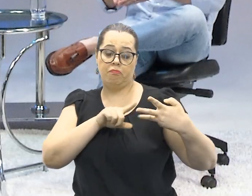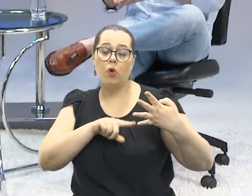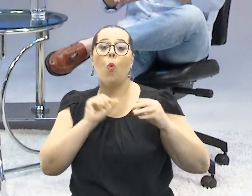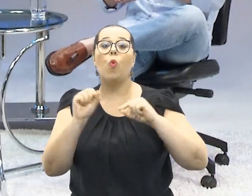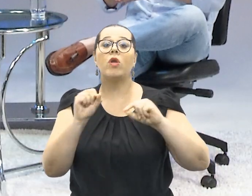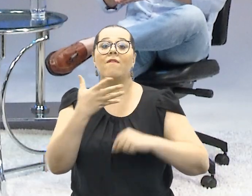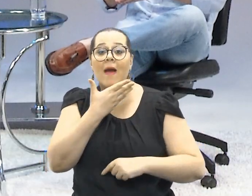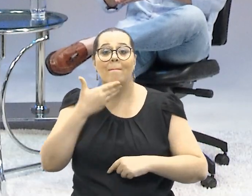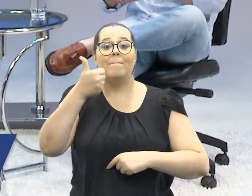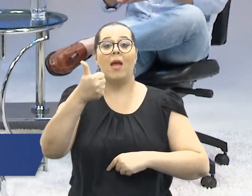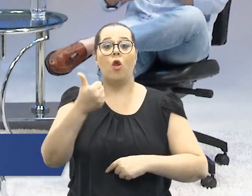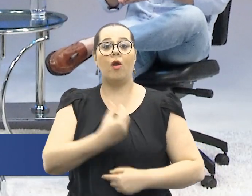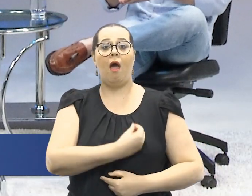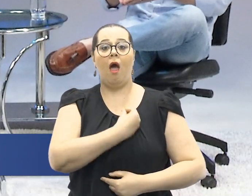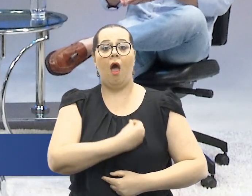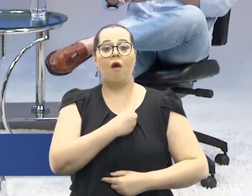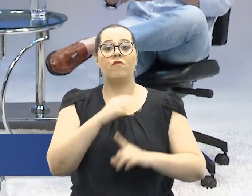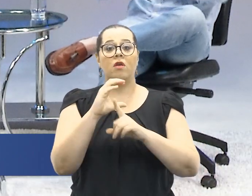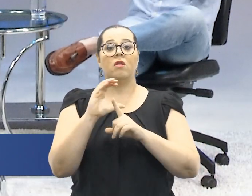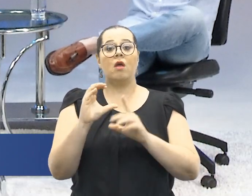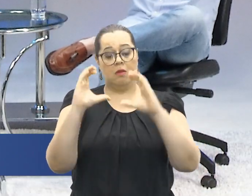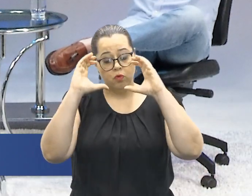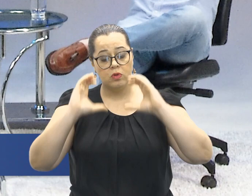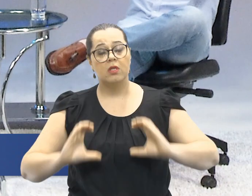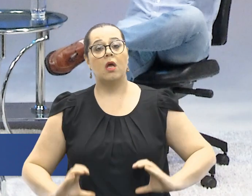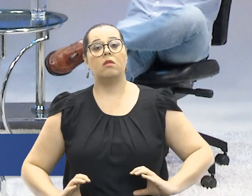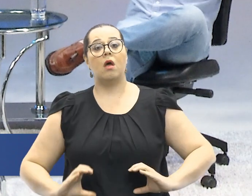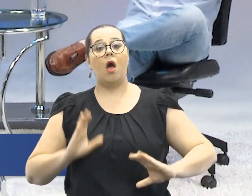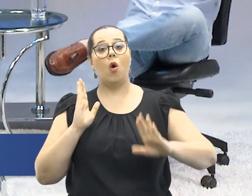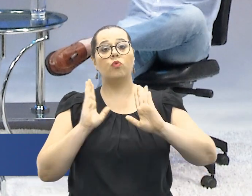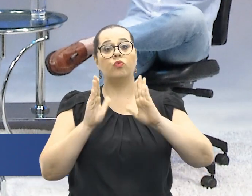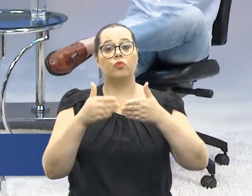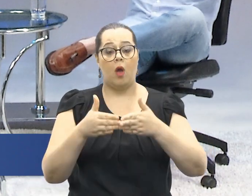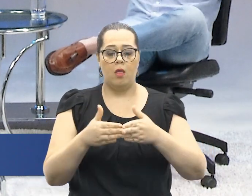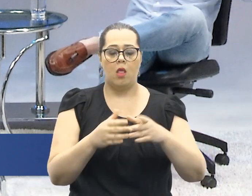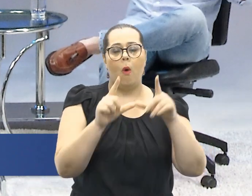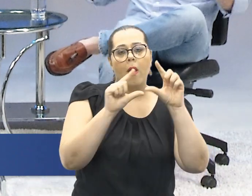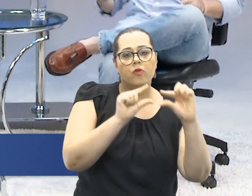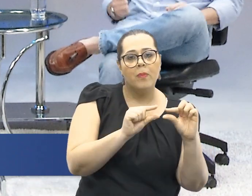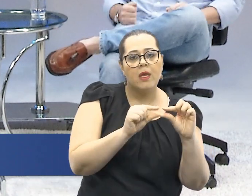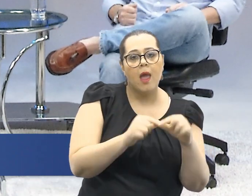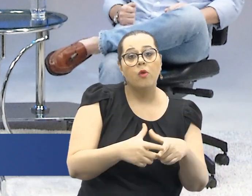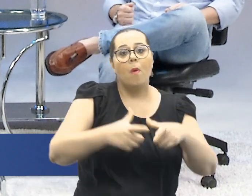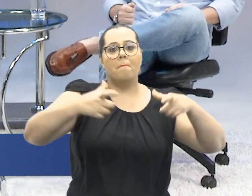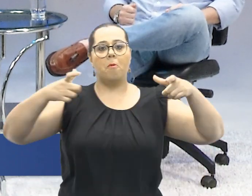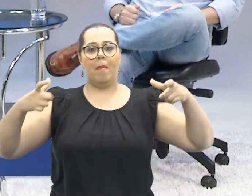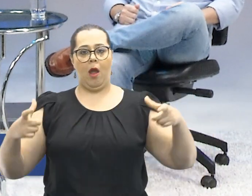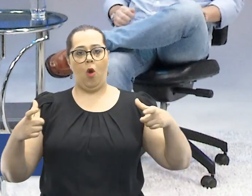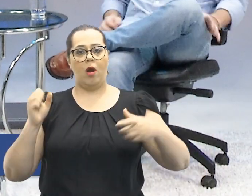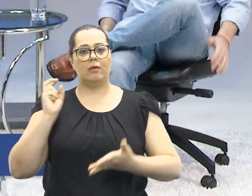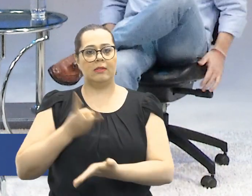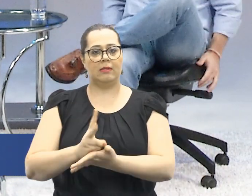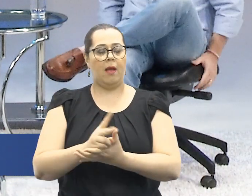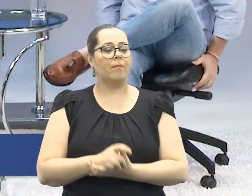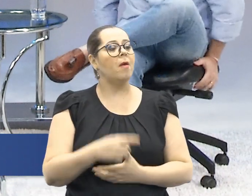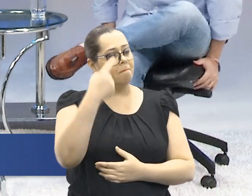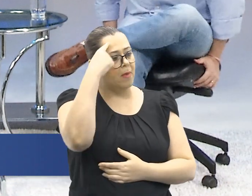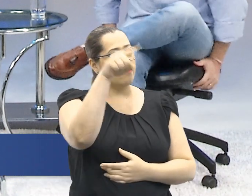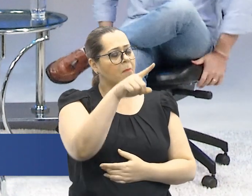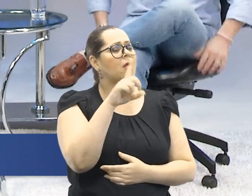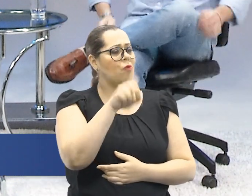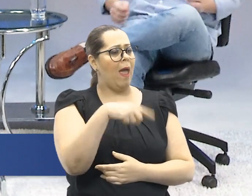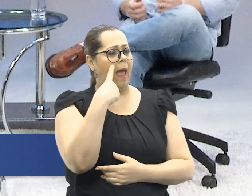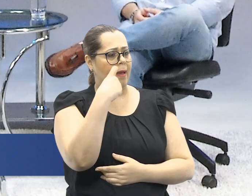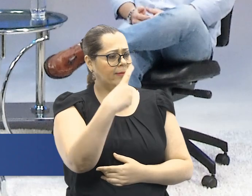dia a dia da população. E aí, depois disso, nós vamos poder legislar de maneira macro, pensando nos grandes projetos. Legal, esse pensamento é bem